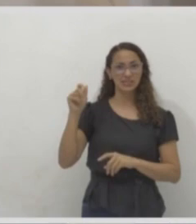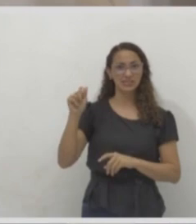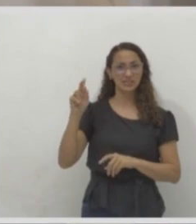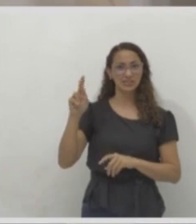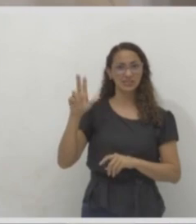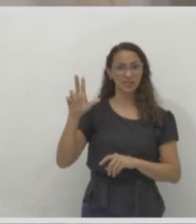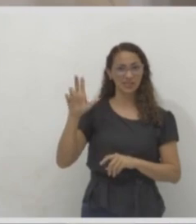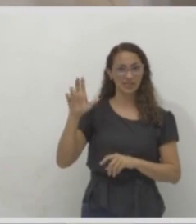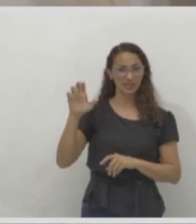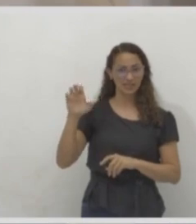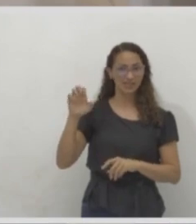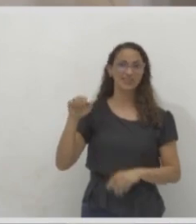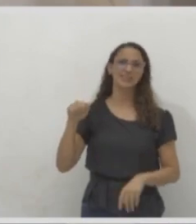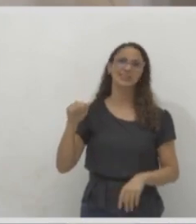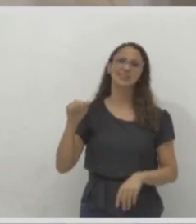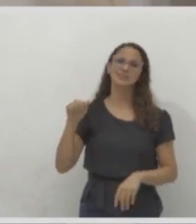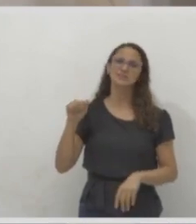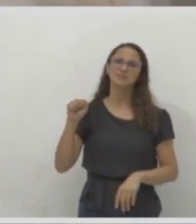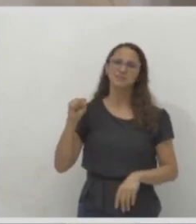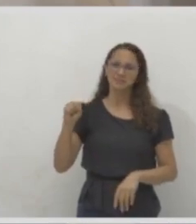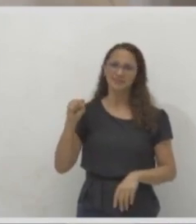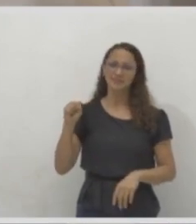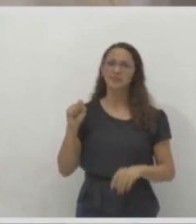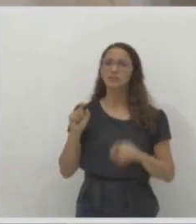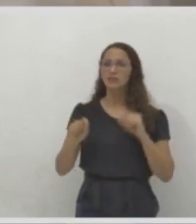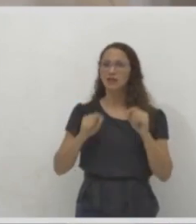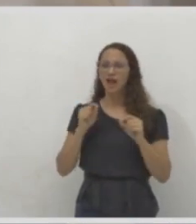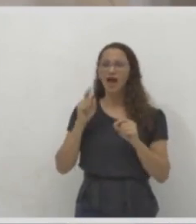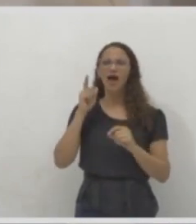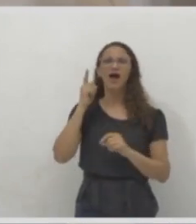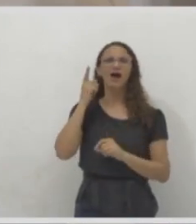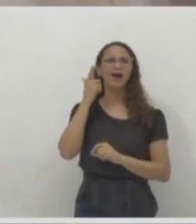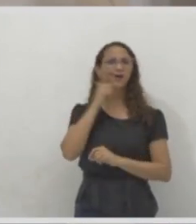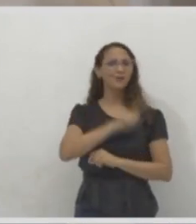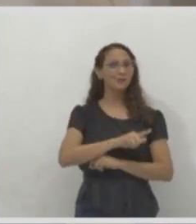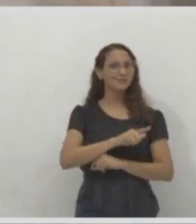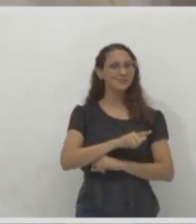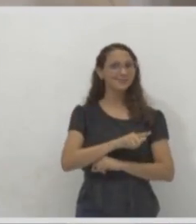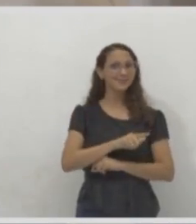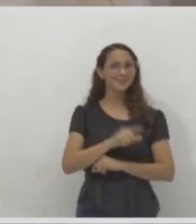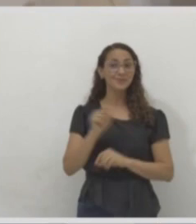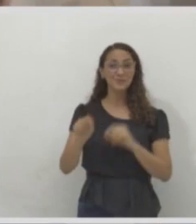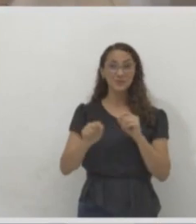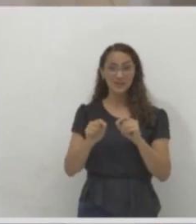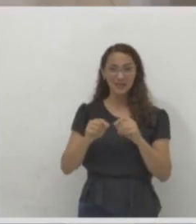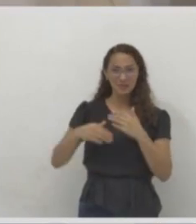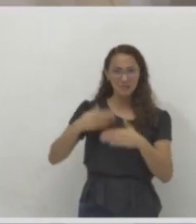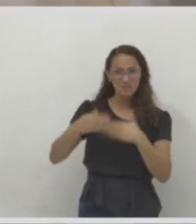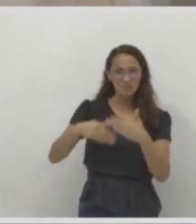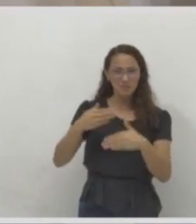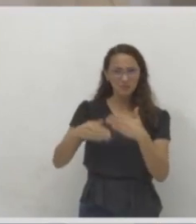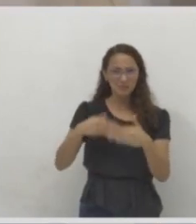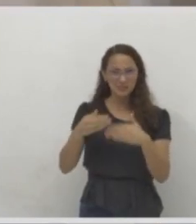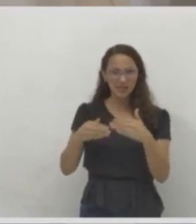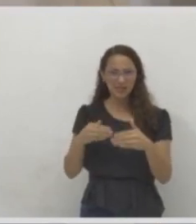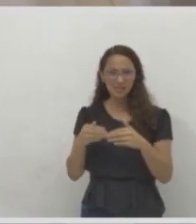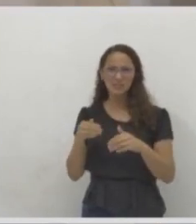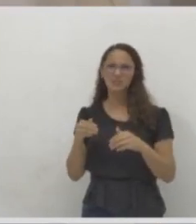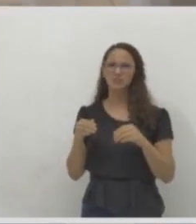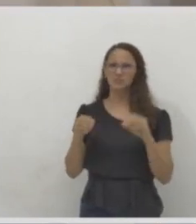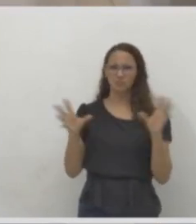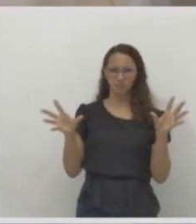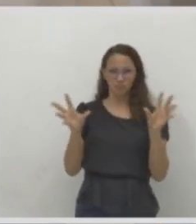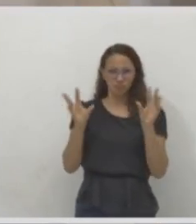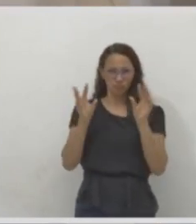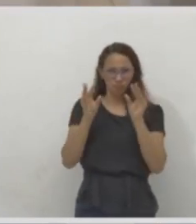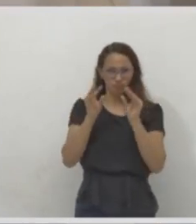fazer com que não ocorresse mais esse problema. Tá? A partir da vulcanização, foi a mistura de enxofre com látex em